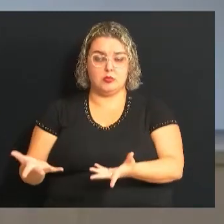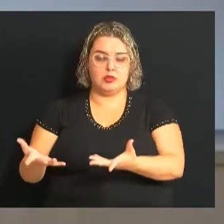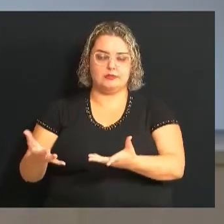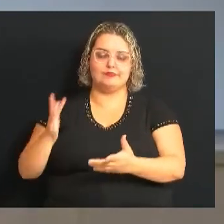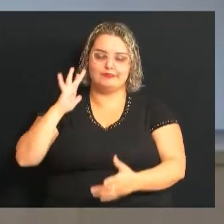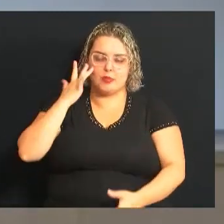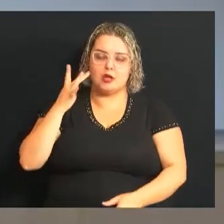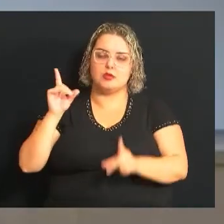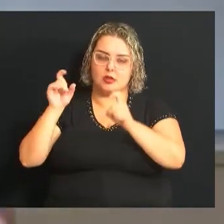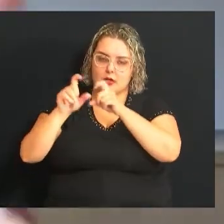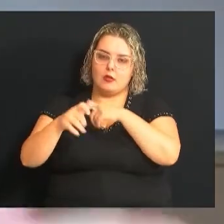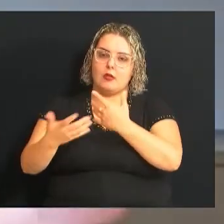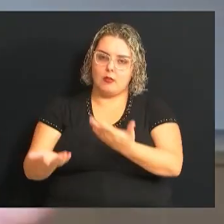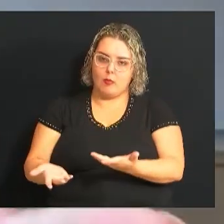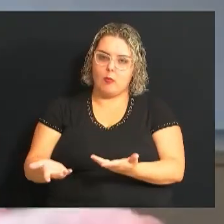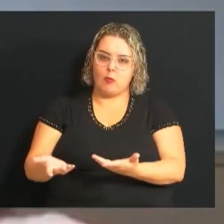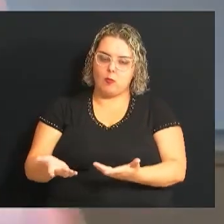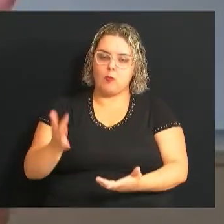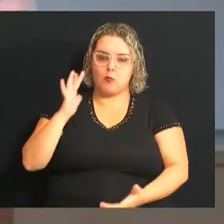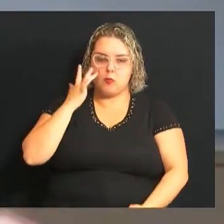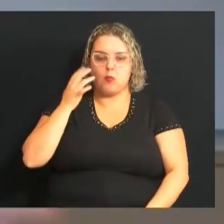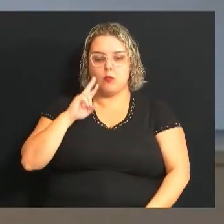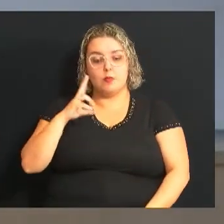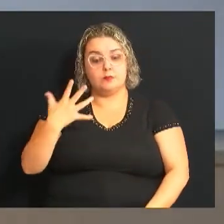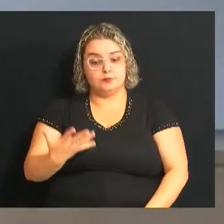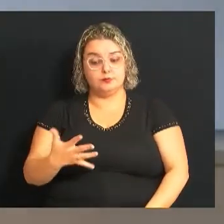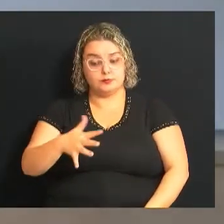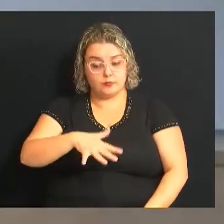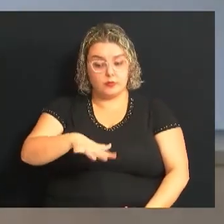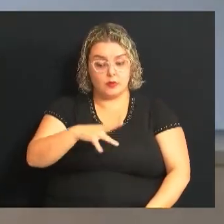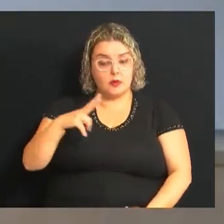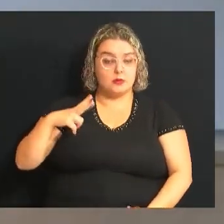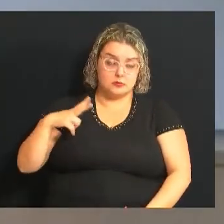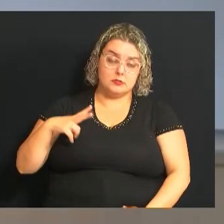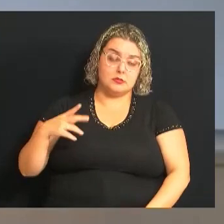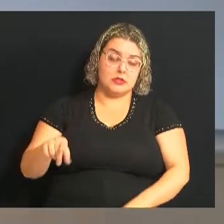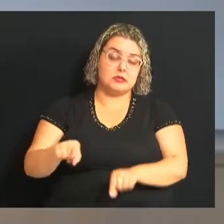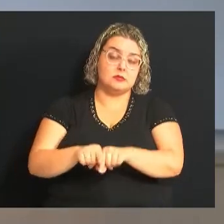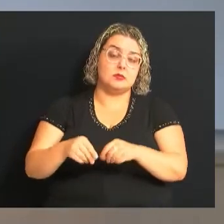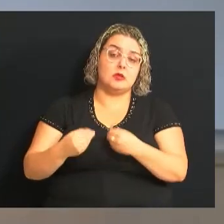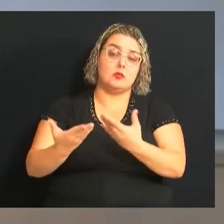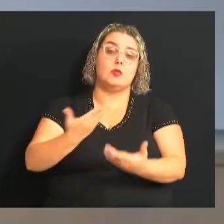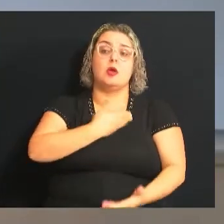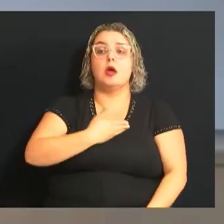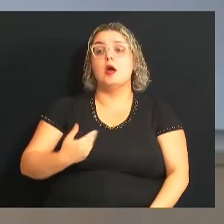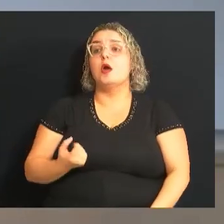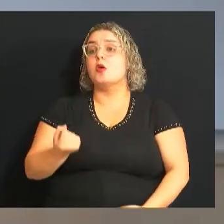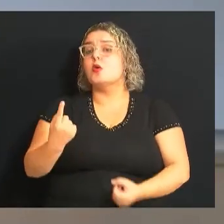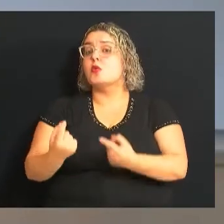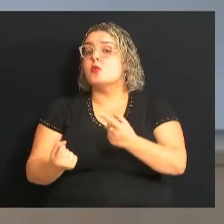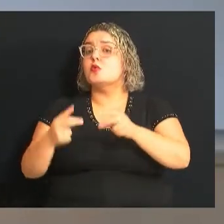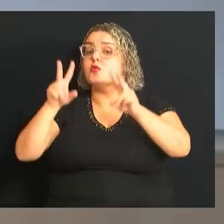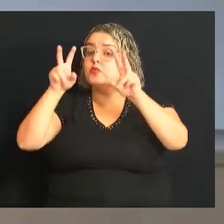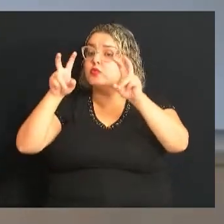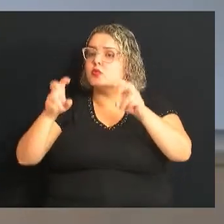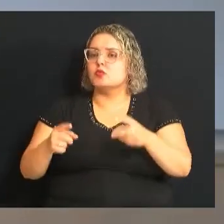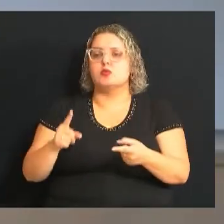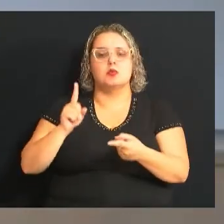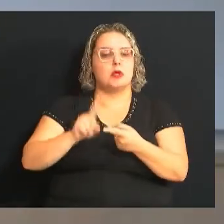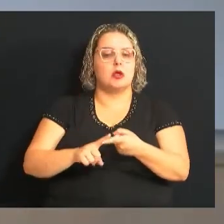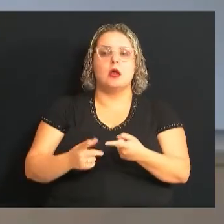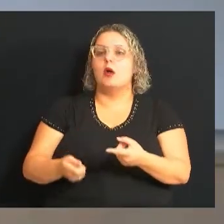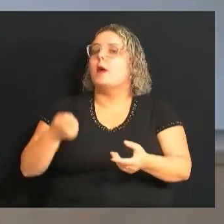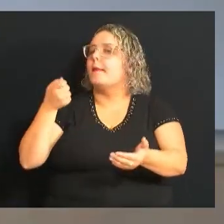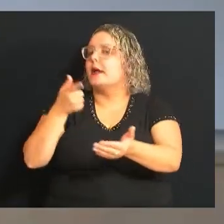seja resolvido no âmbito privado, mas trazer a público alguns temas que são importantes, como alimentos, até a questão